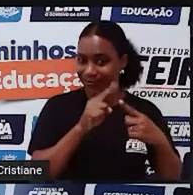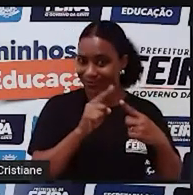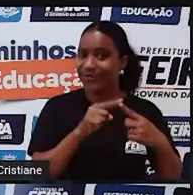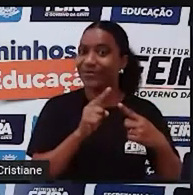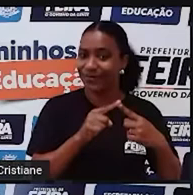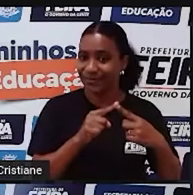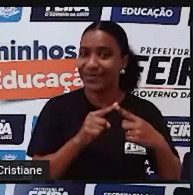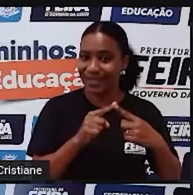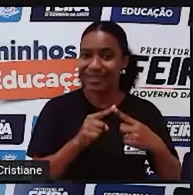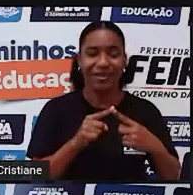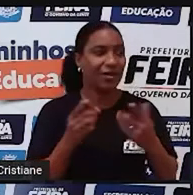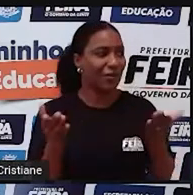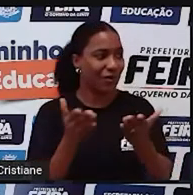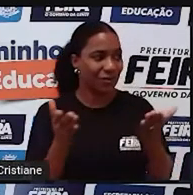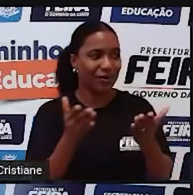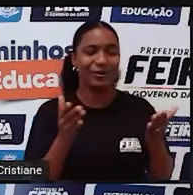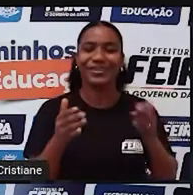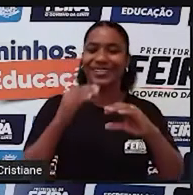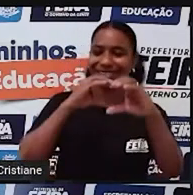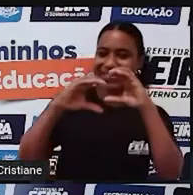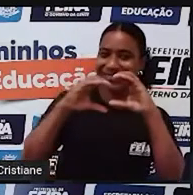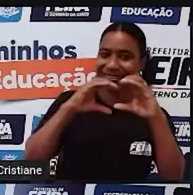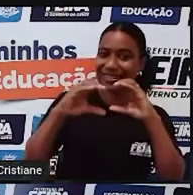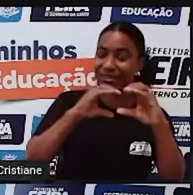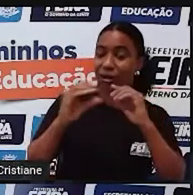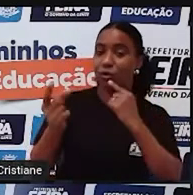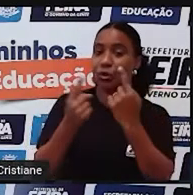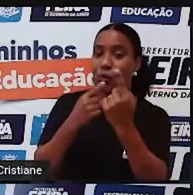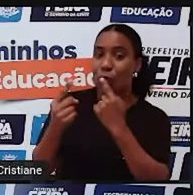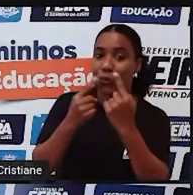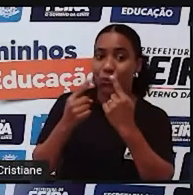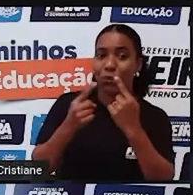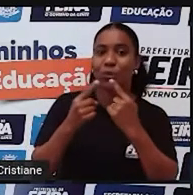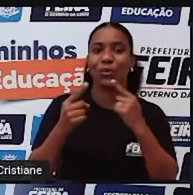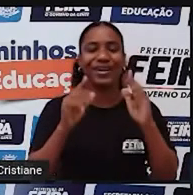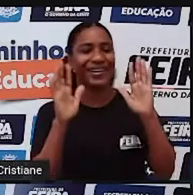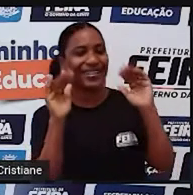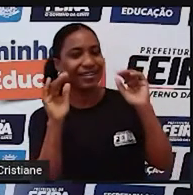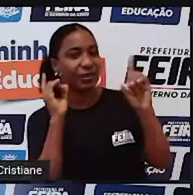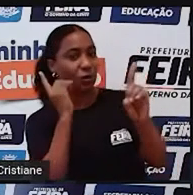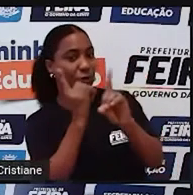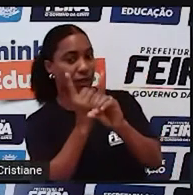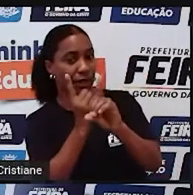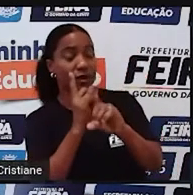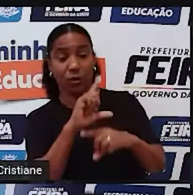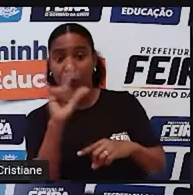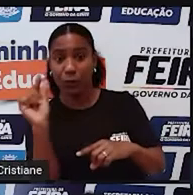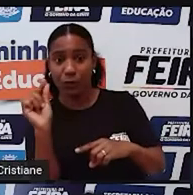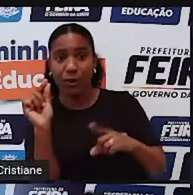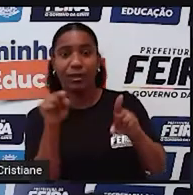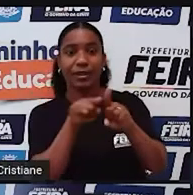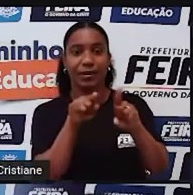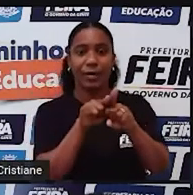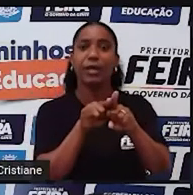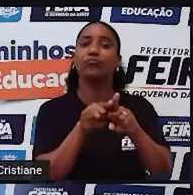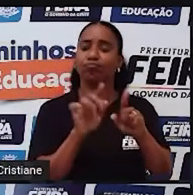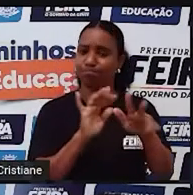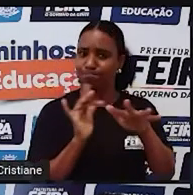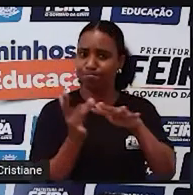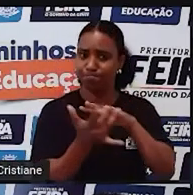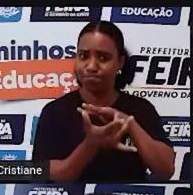utilizar expressões de cumprimento e despedida em inglês. Vamos explorar ambientes virtuais e